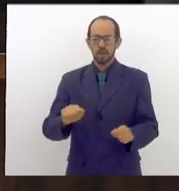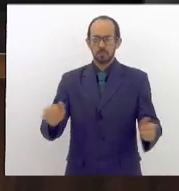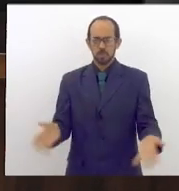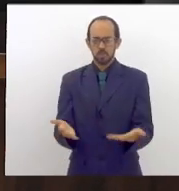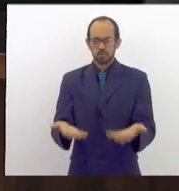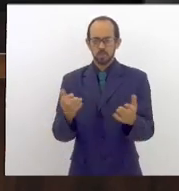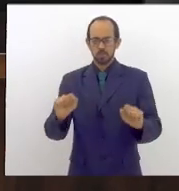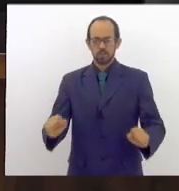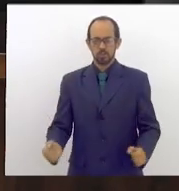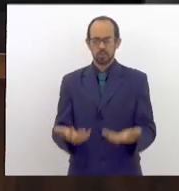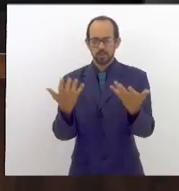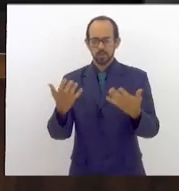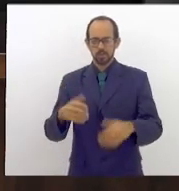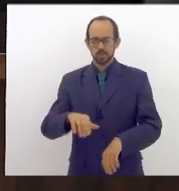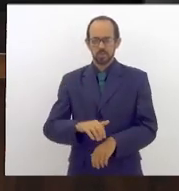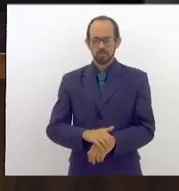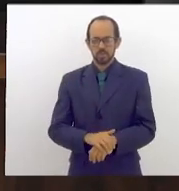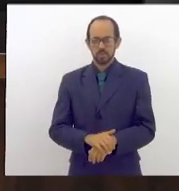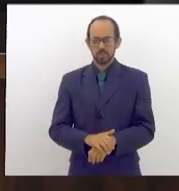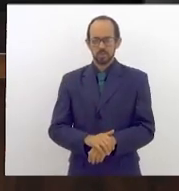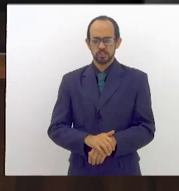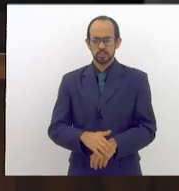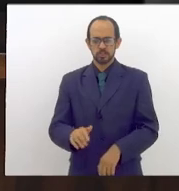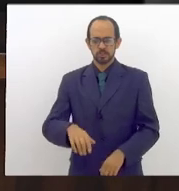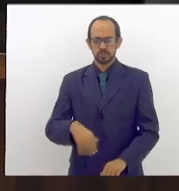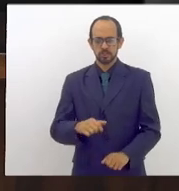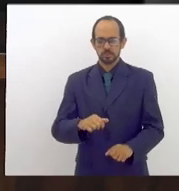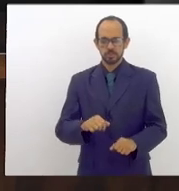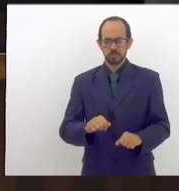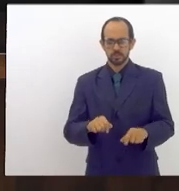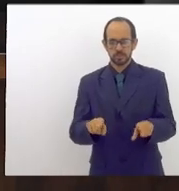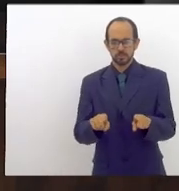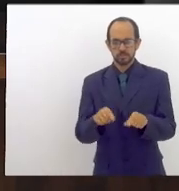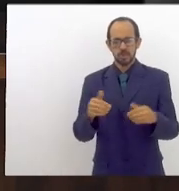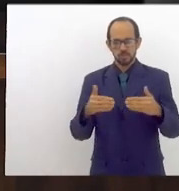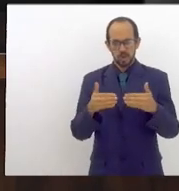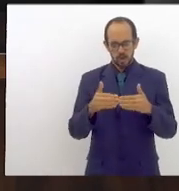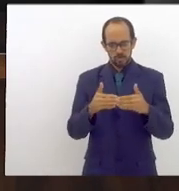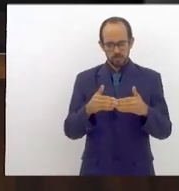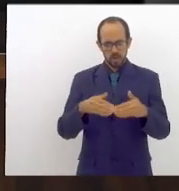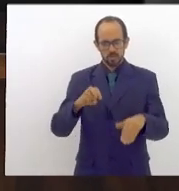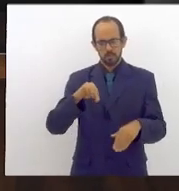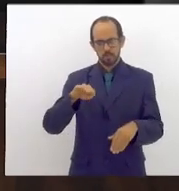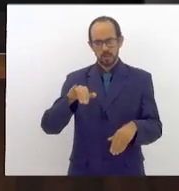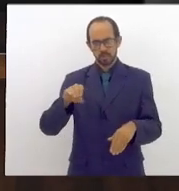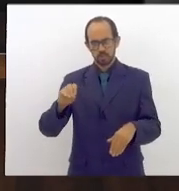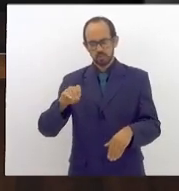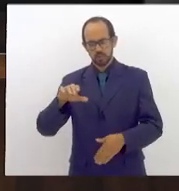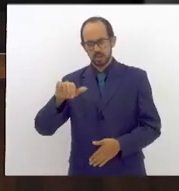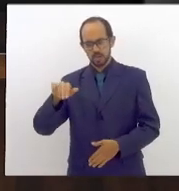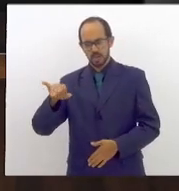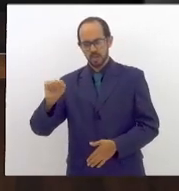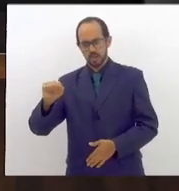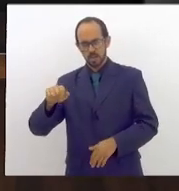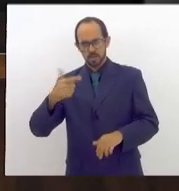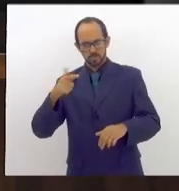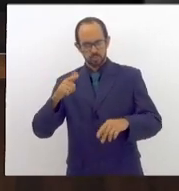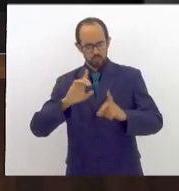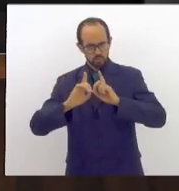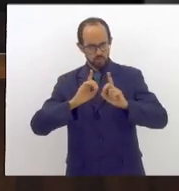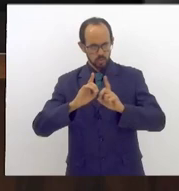Roberta Medina parecida comissão de novas internas e proporções externos favorável ela Deputado Márcio canela em discussão